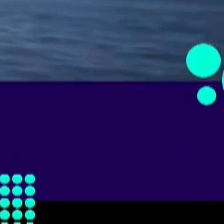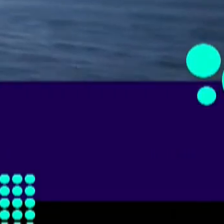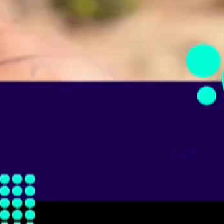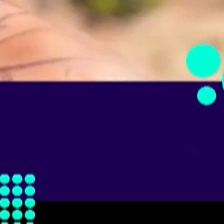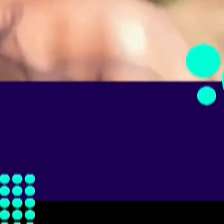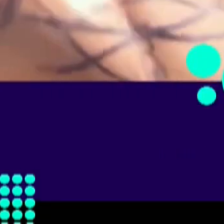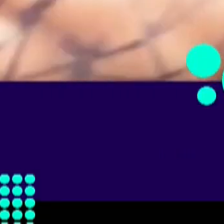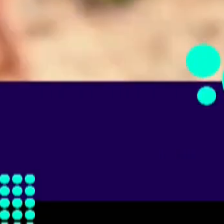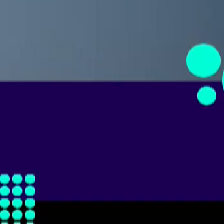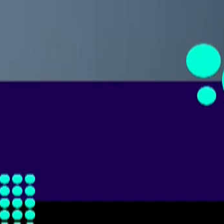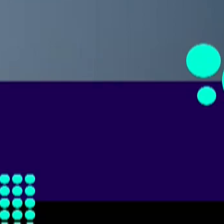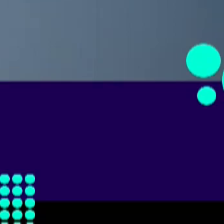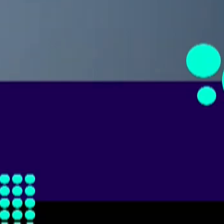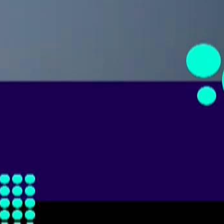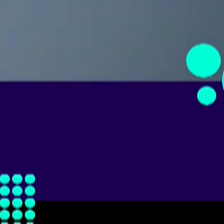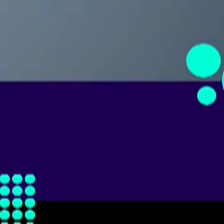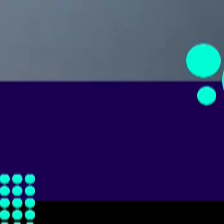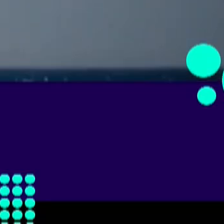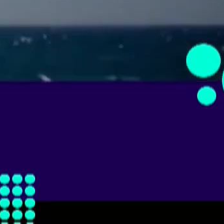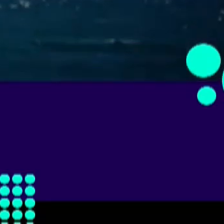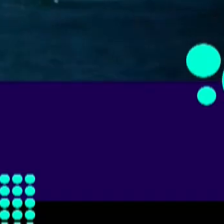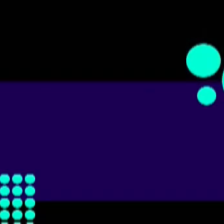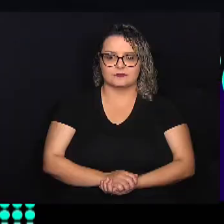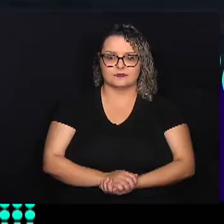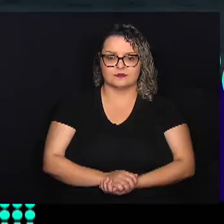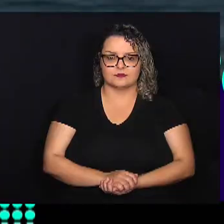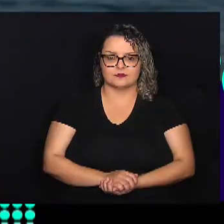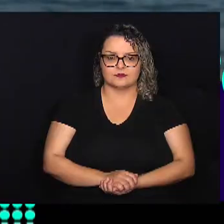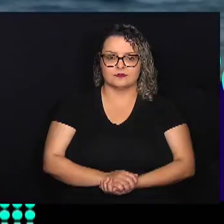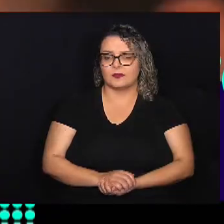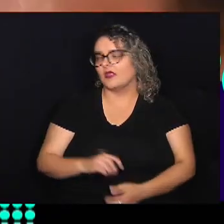Sem você, só existe eu.